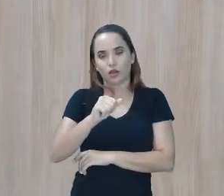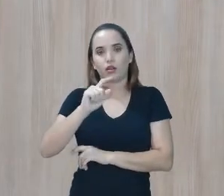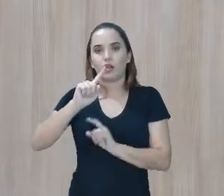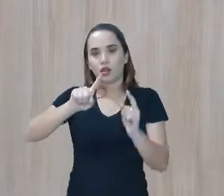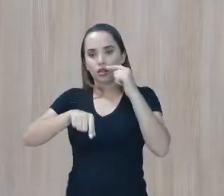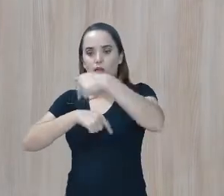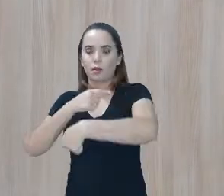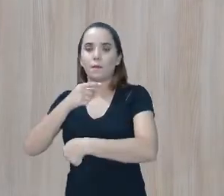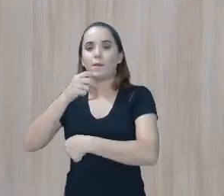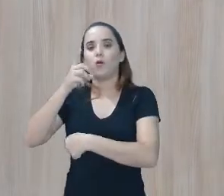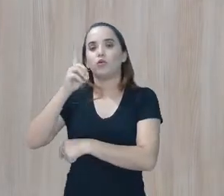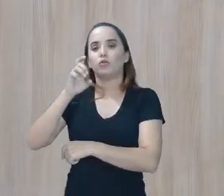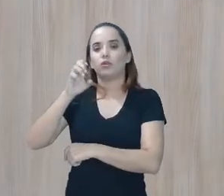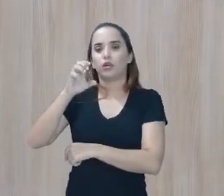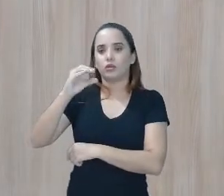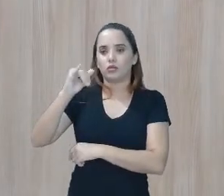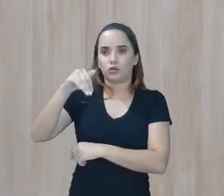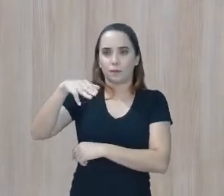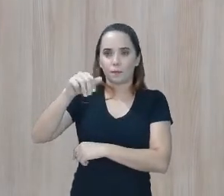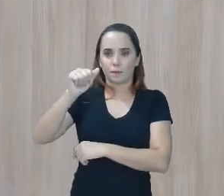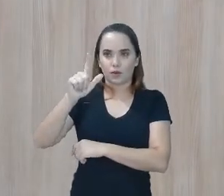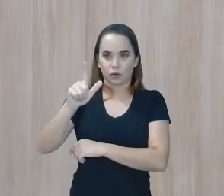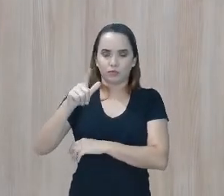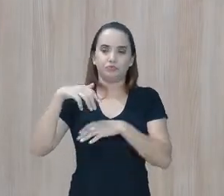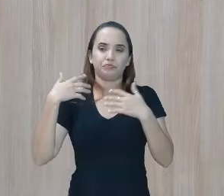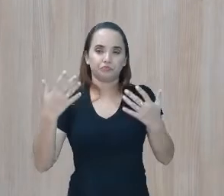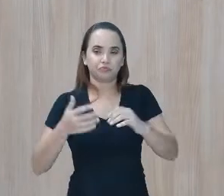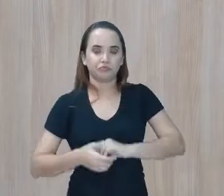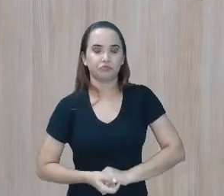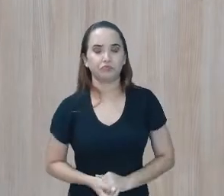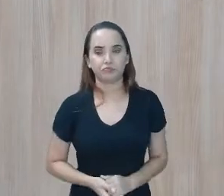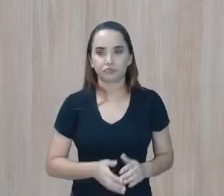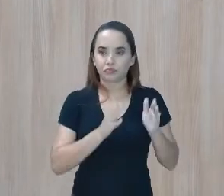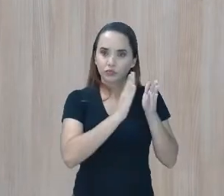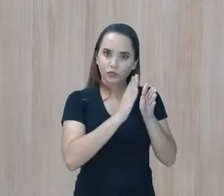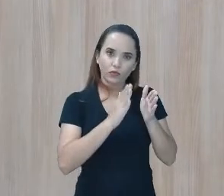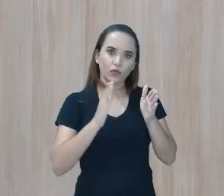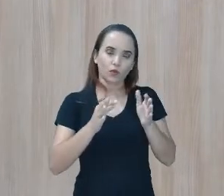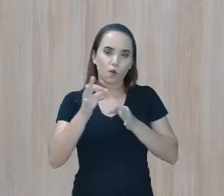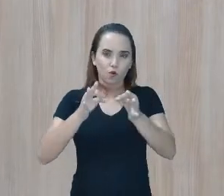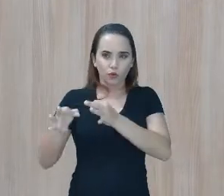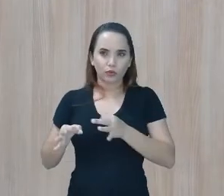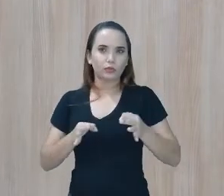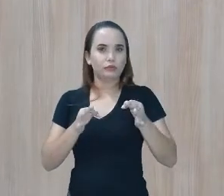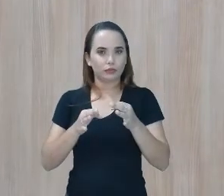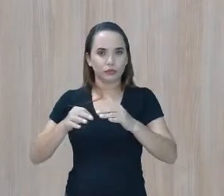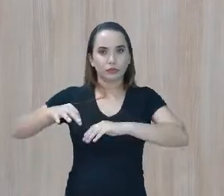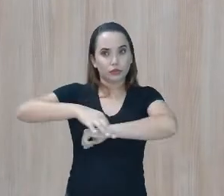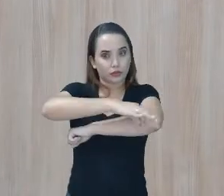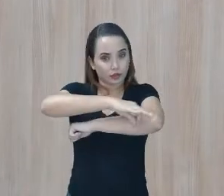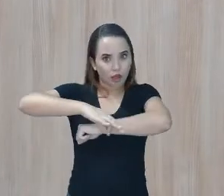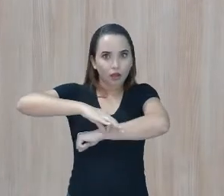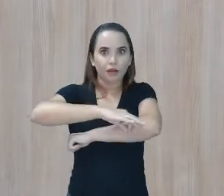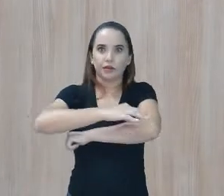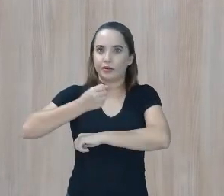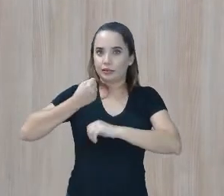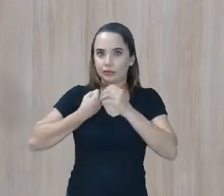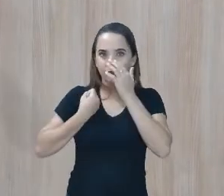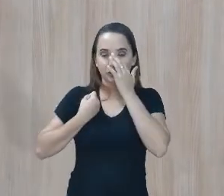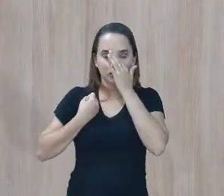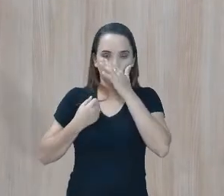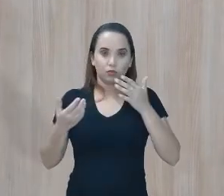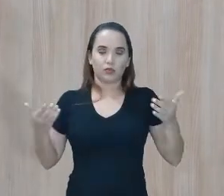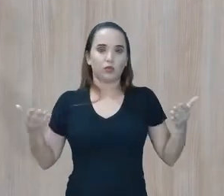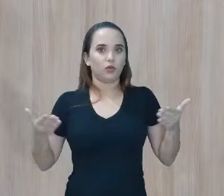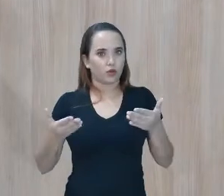forma decimal, tá certo? Então, ordenando frações na reta numérica. Agora, a gente vai pegar